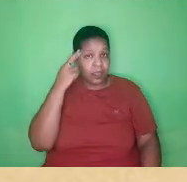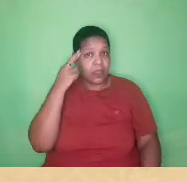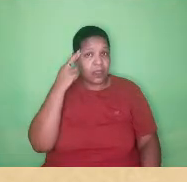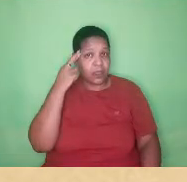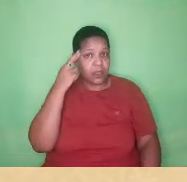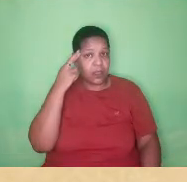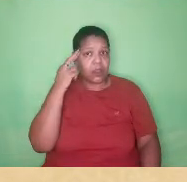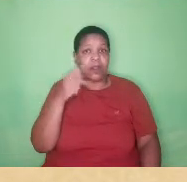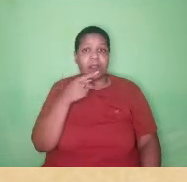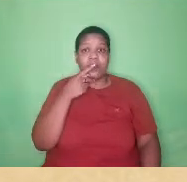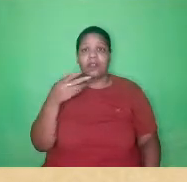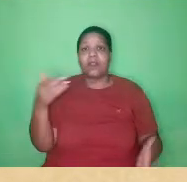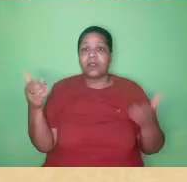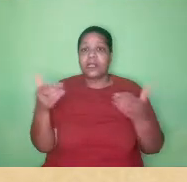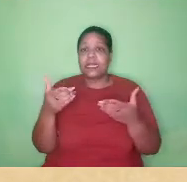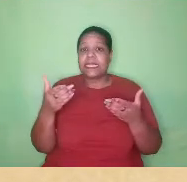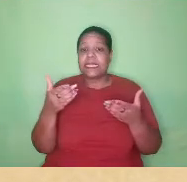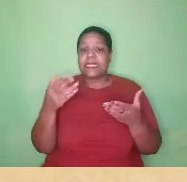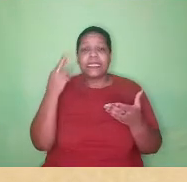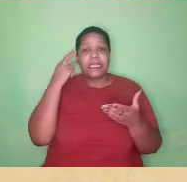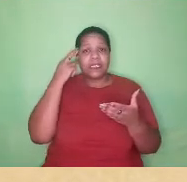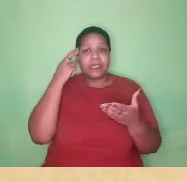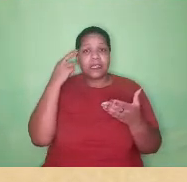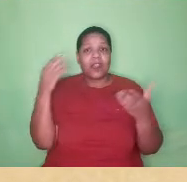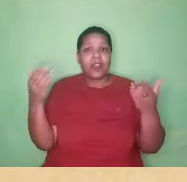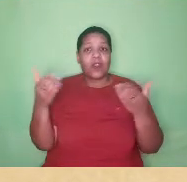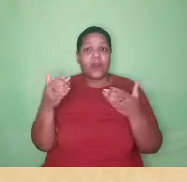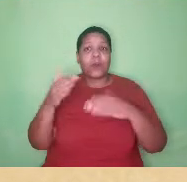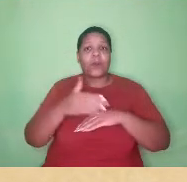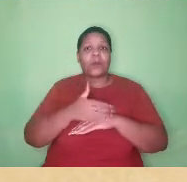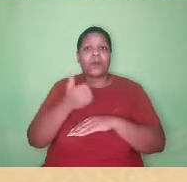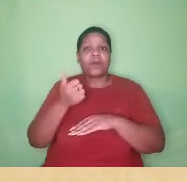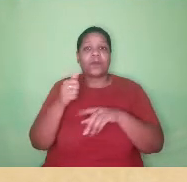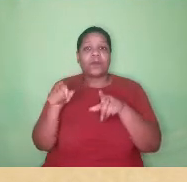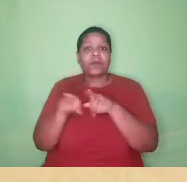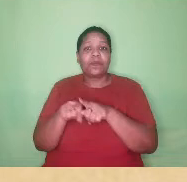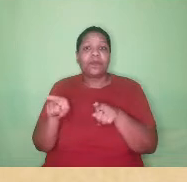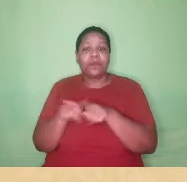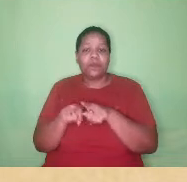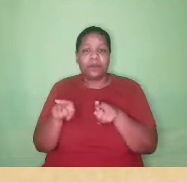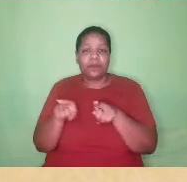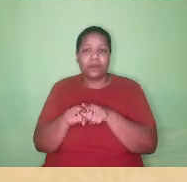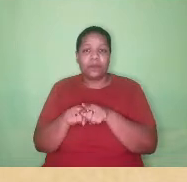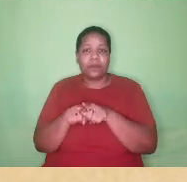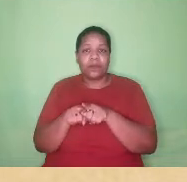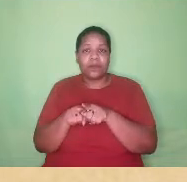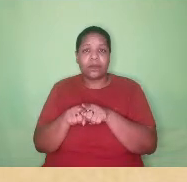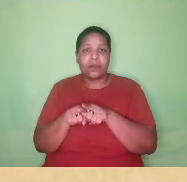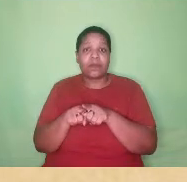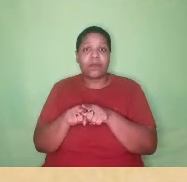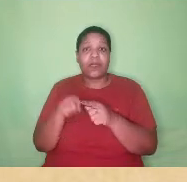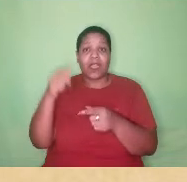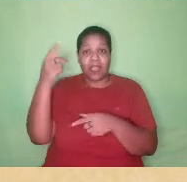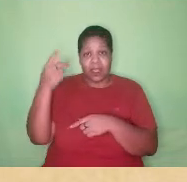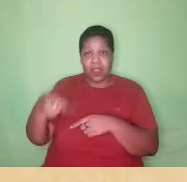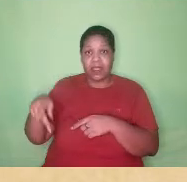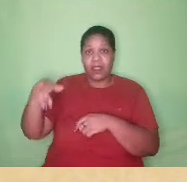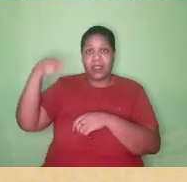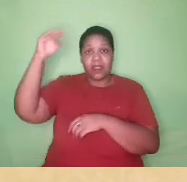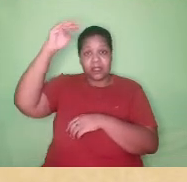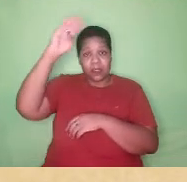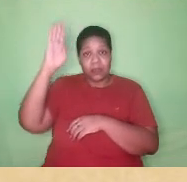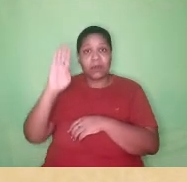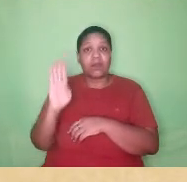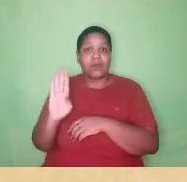tão somente o legado de uma sociedade escravista. O racismo no Brasil, atualmente, né, isso que a